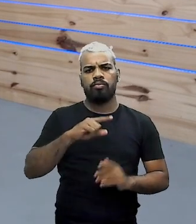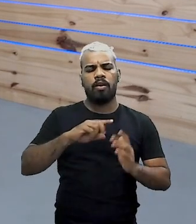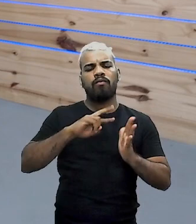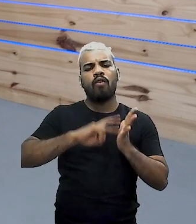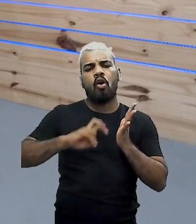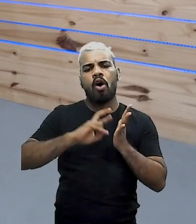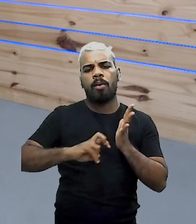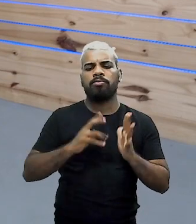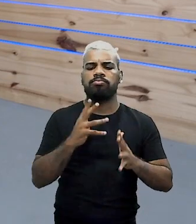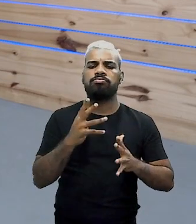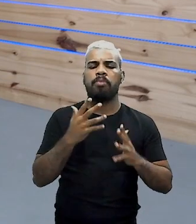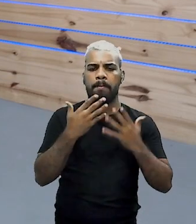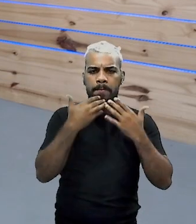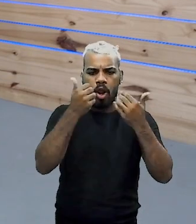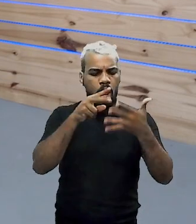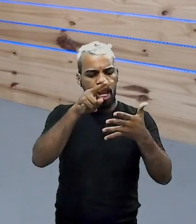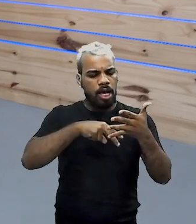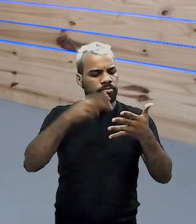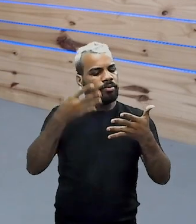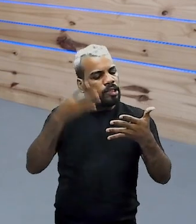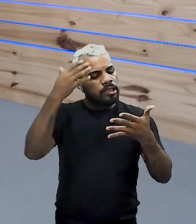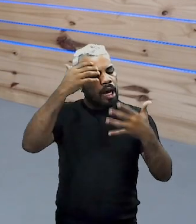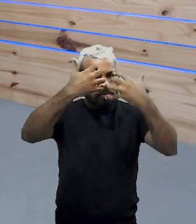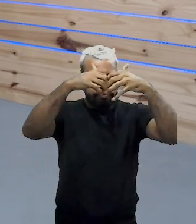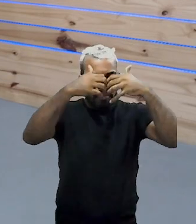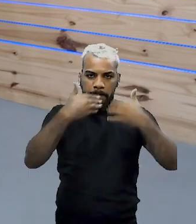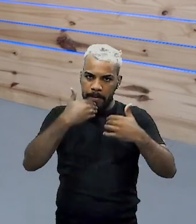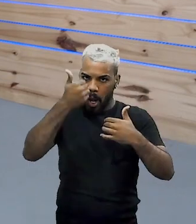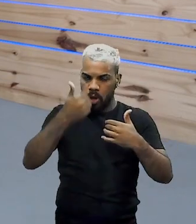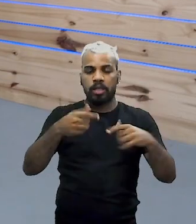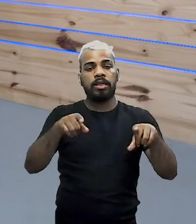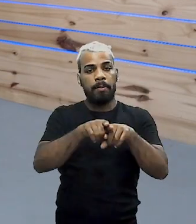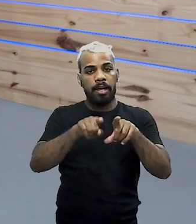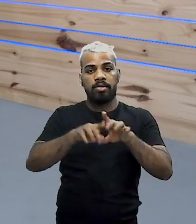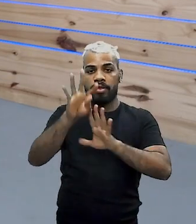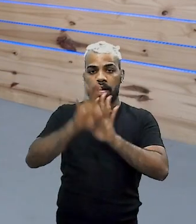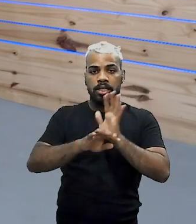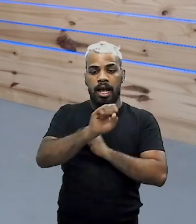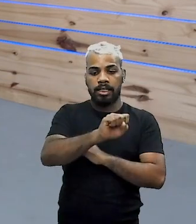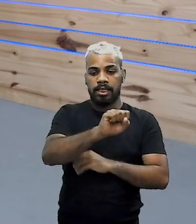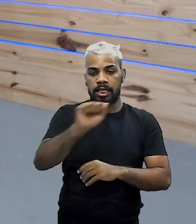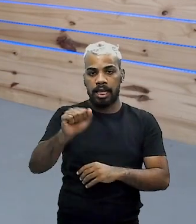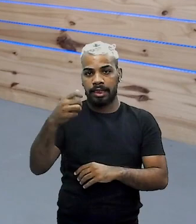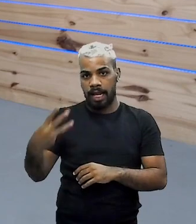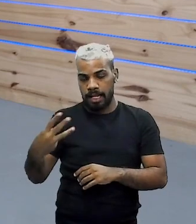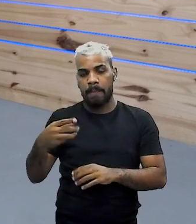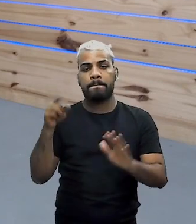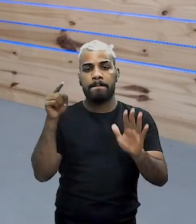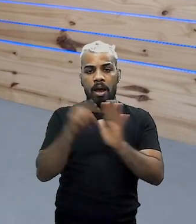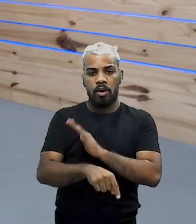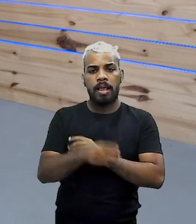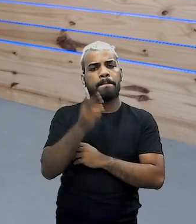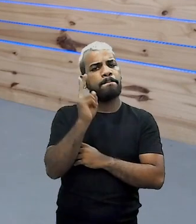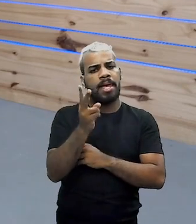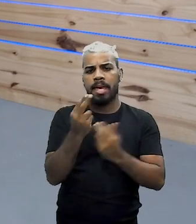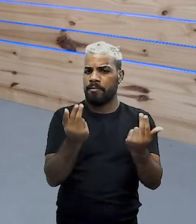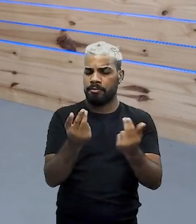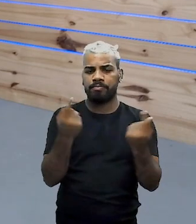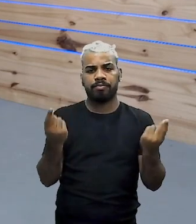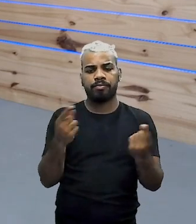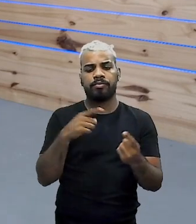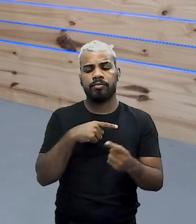uma eventual interpretação de texto, ou quando no SSA 3 pergunta o mesmo valor semântico